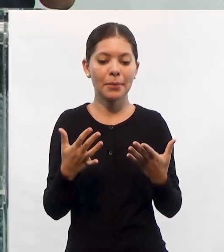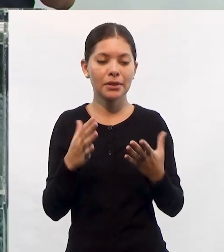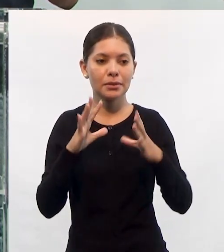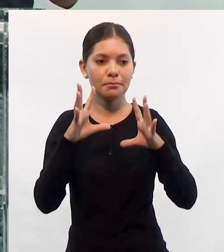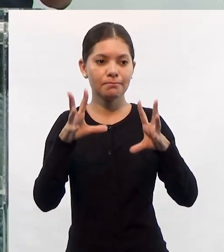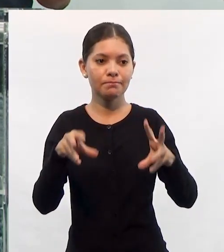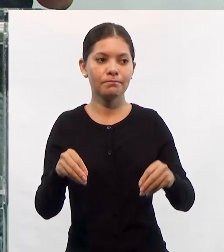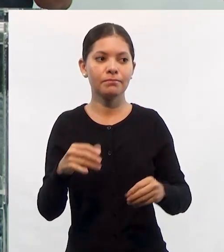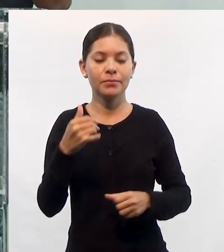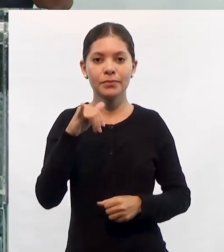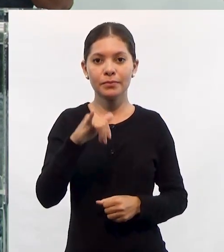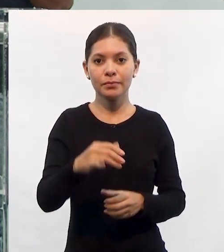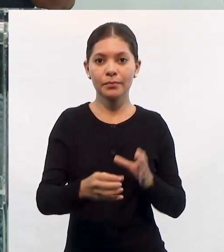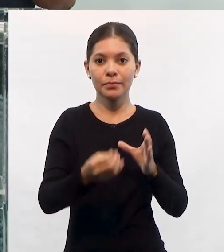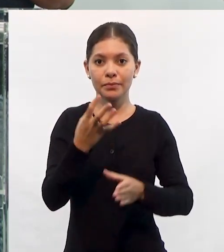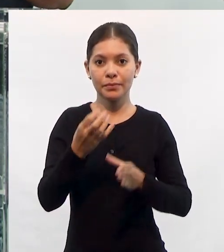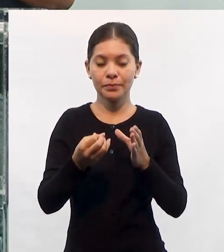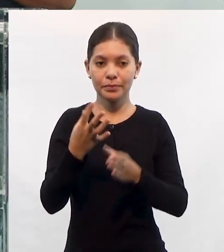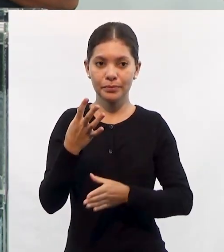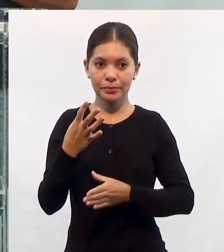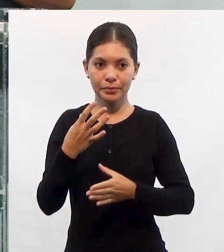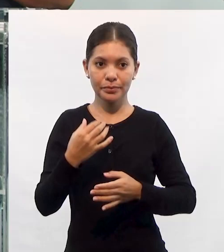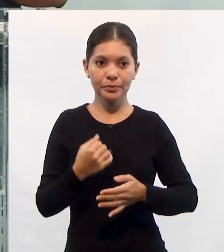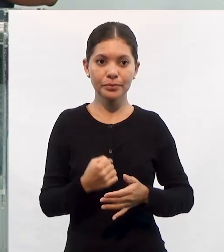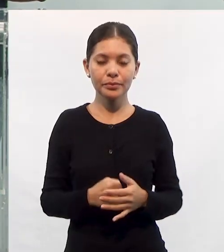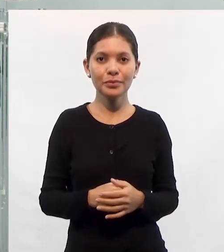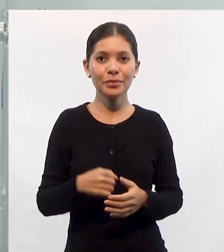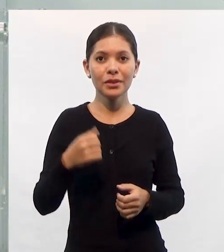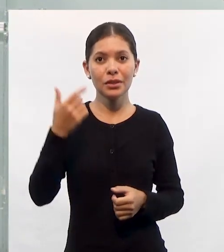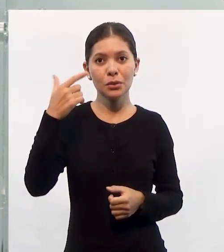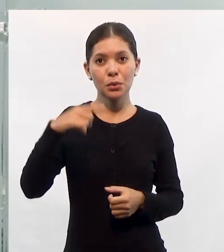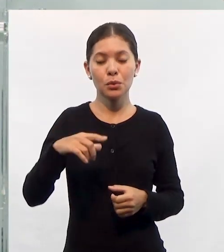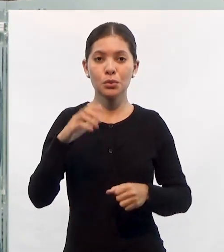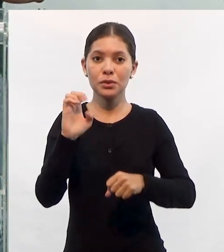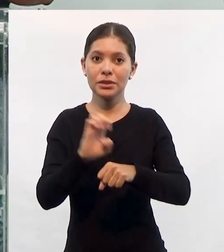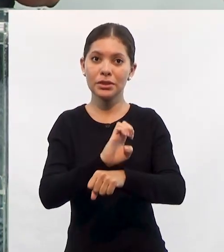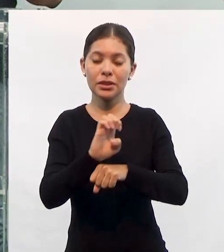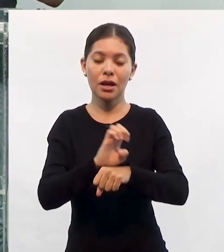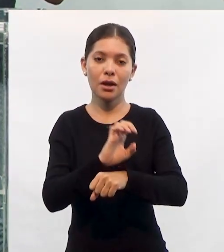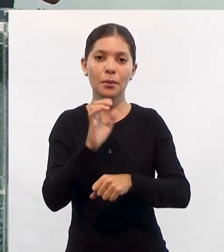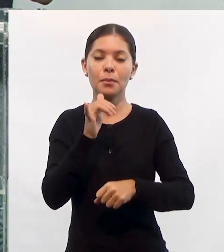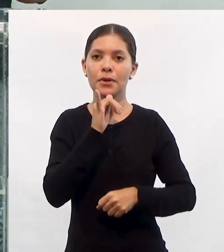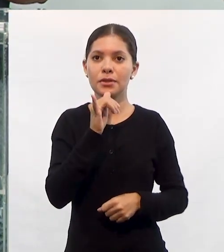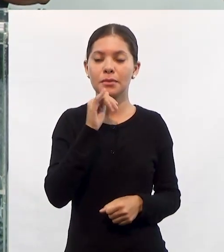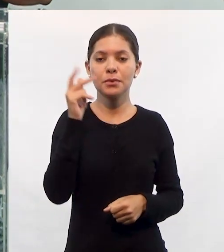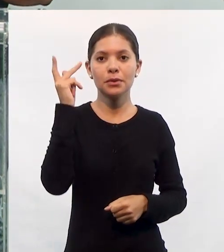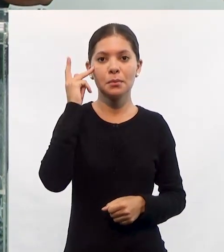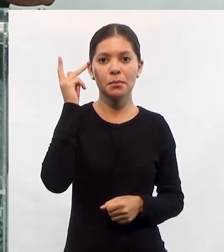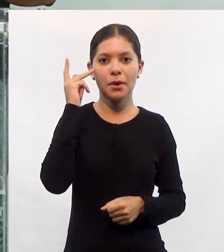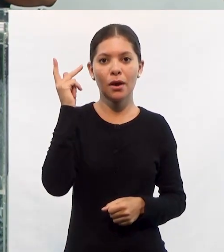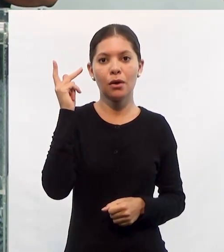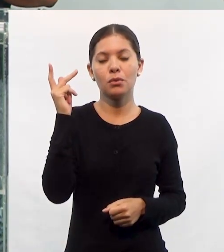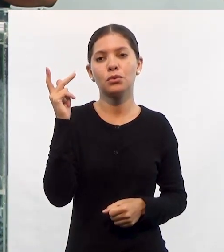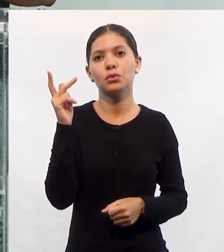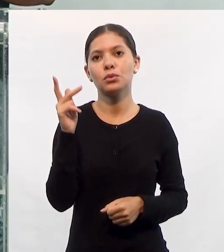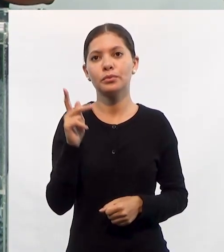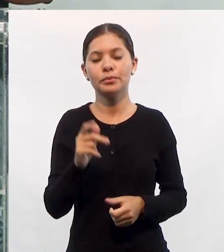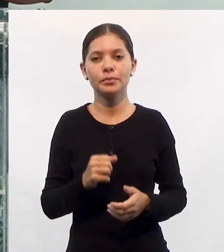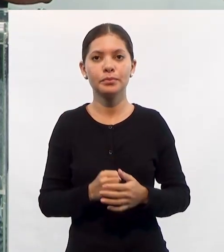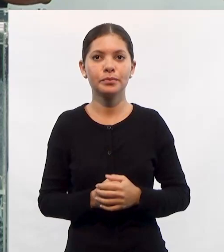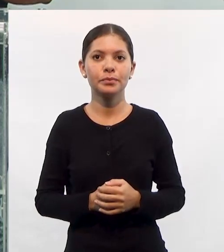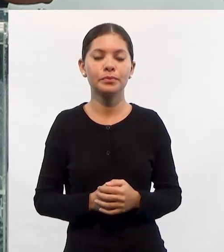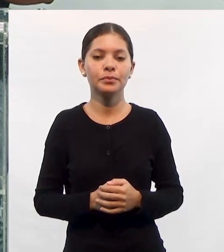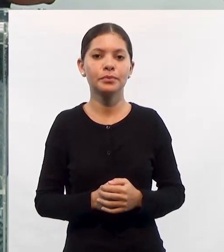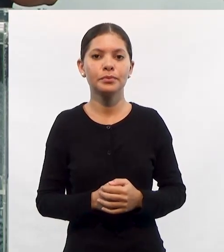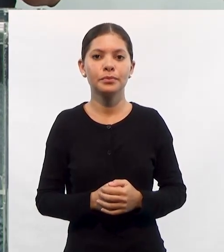maior parte da energia produzida aqui é consumida em outros estados, como, por exemplo, São Paulo, Rio de Janeiro, Minas